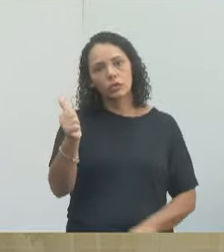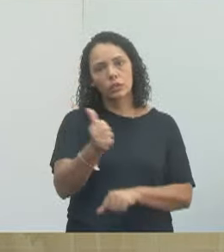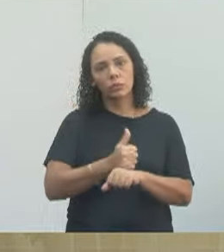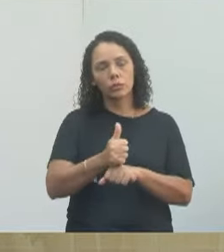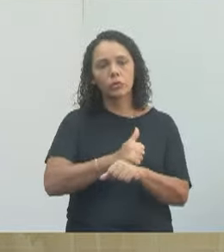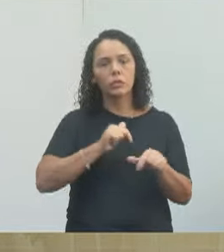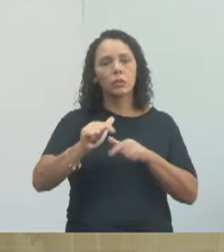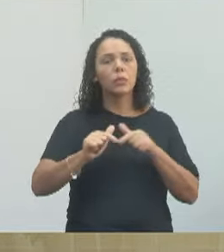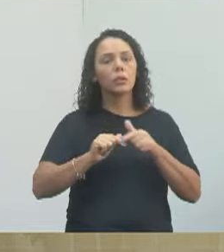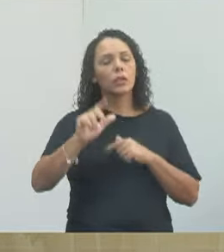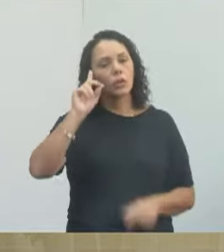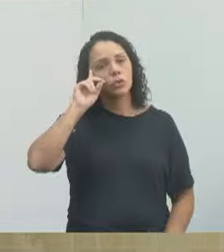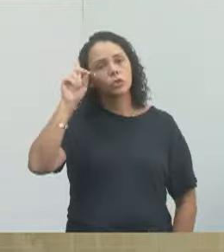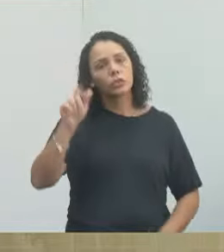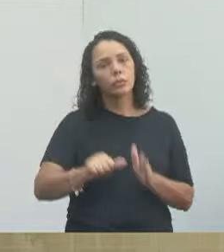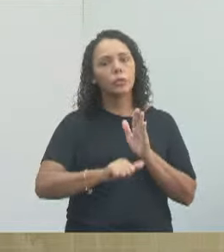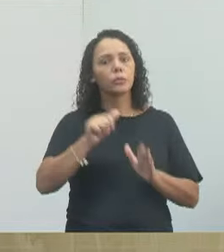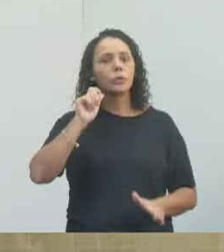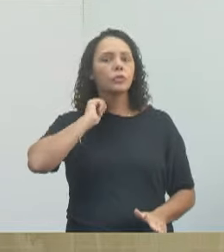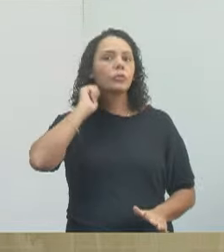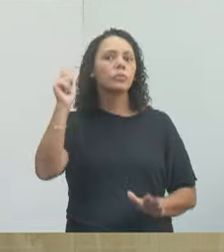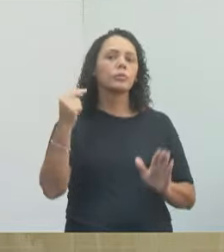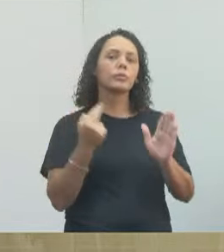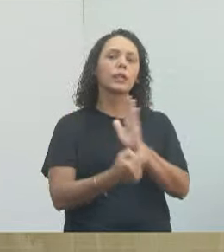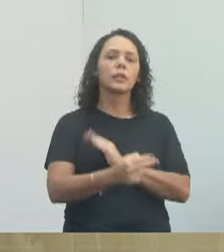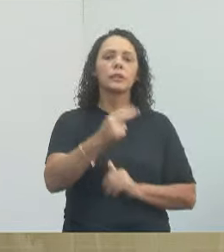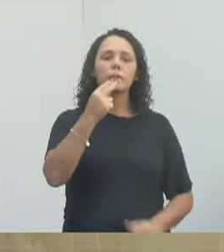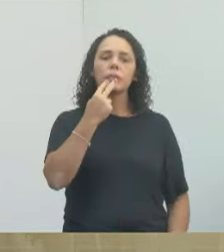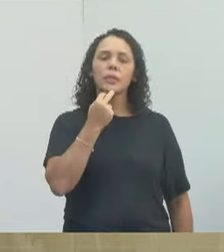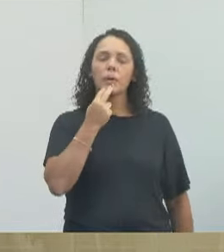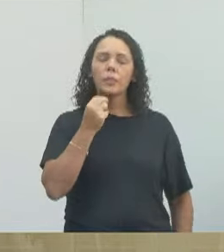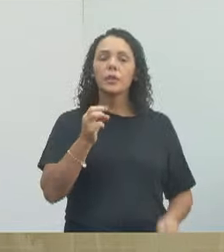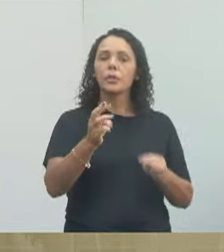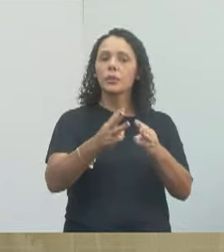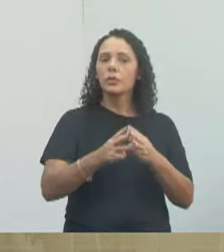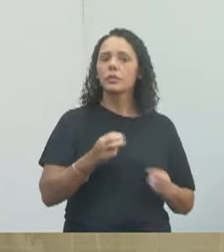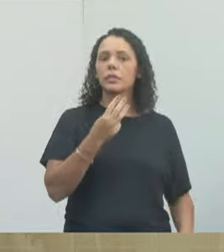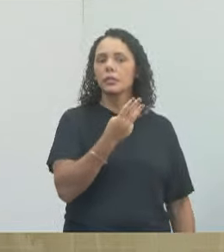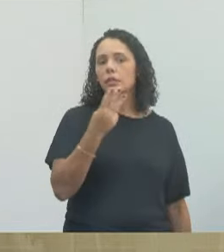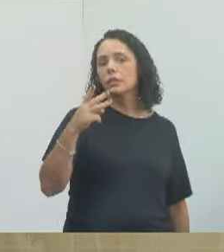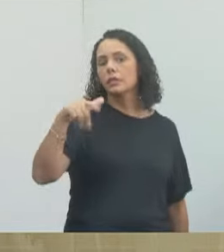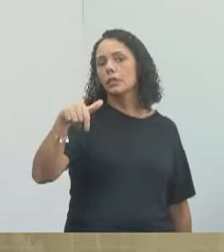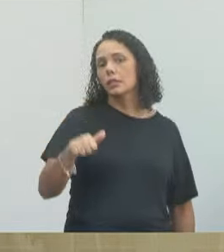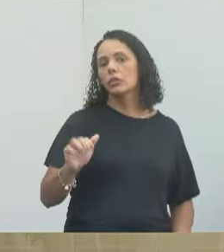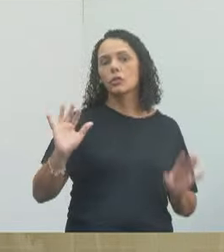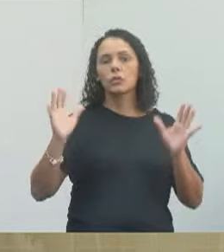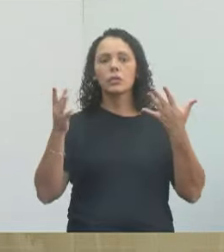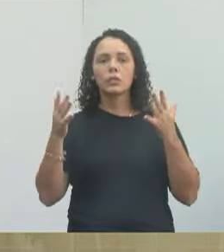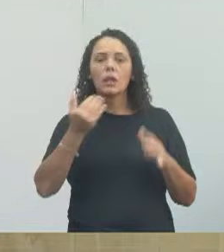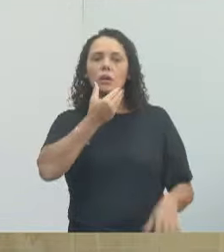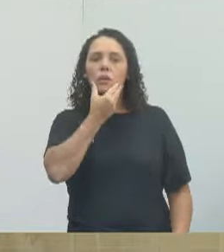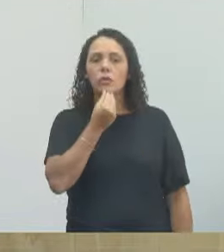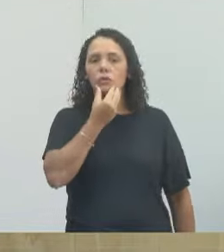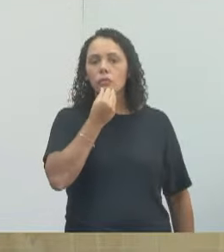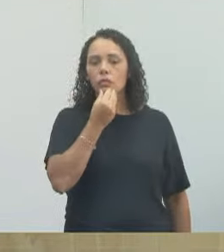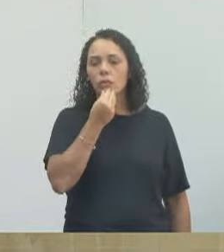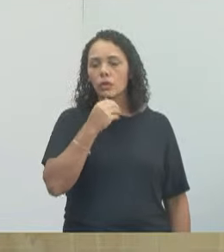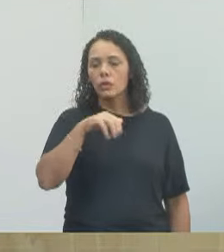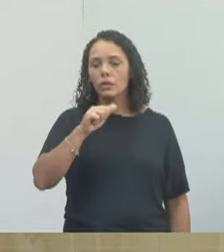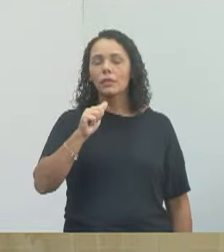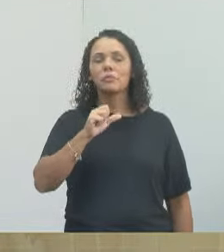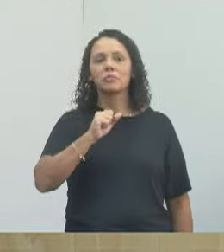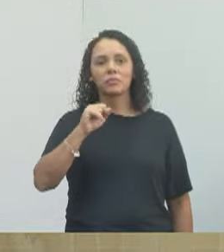1eo de Maio autoria Valmir do parque em miua Moção 337 moção o Senor Assis